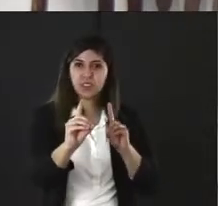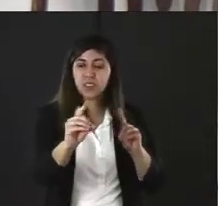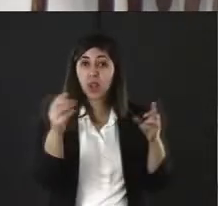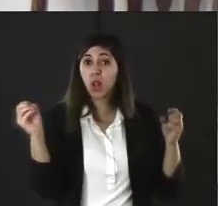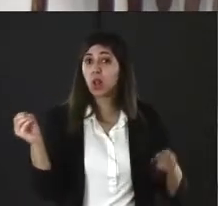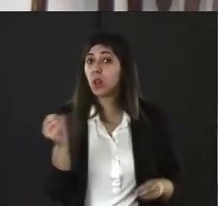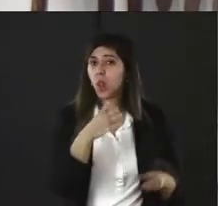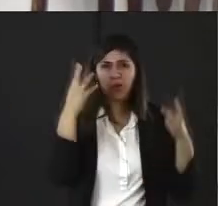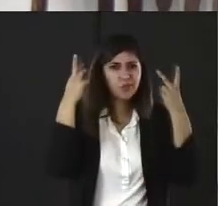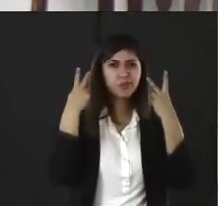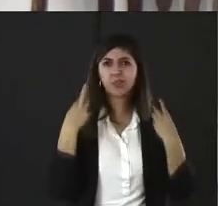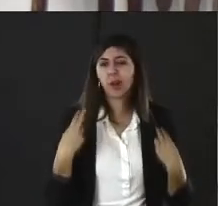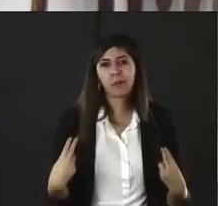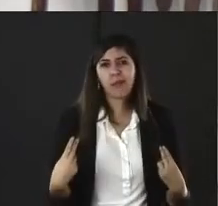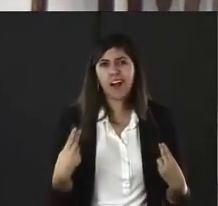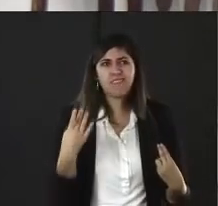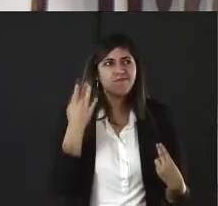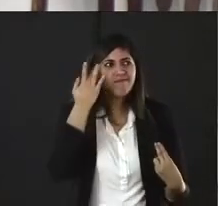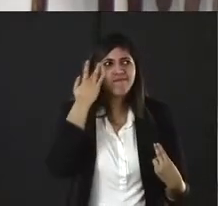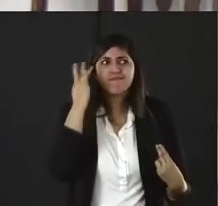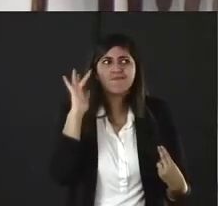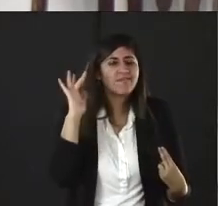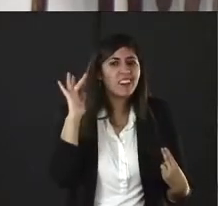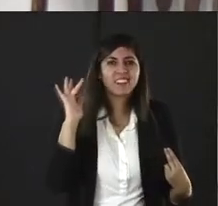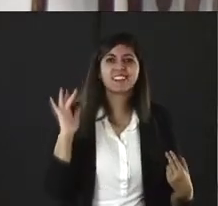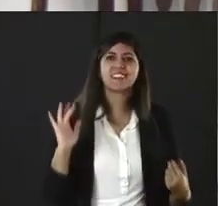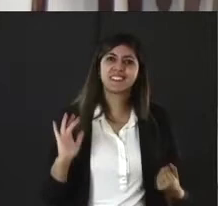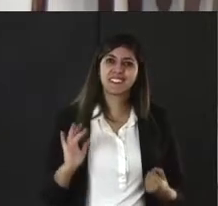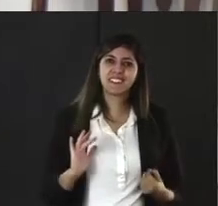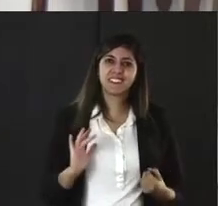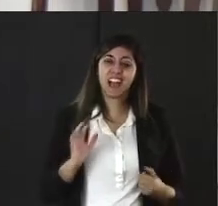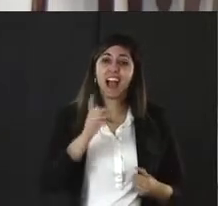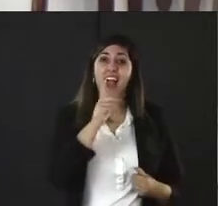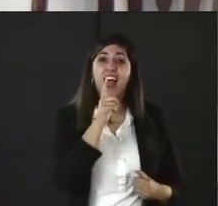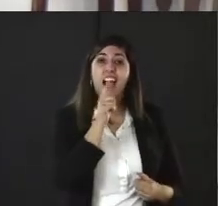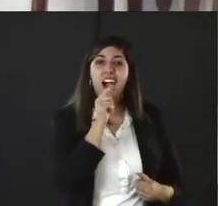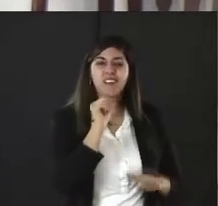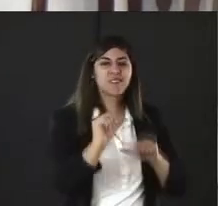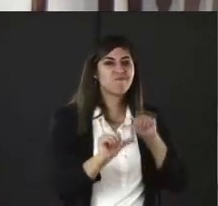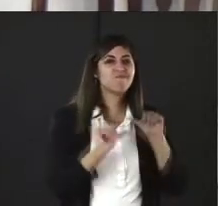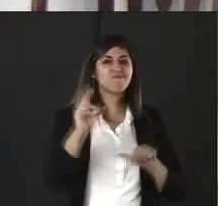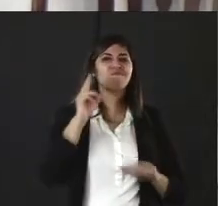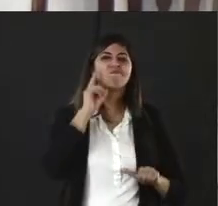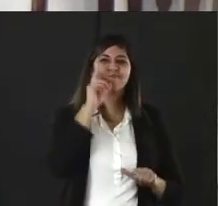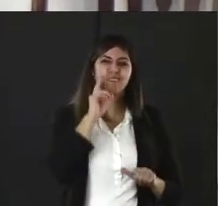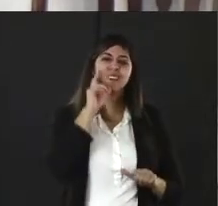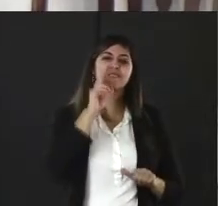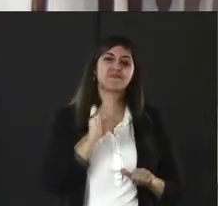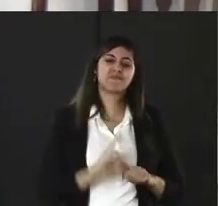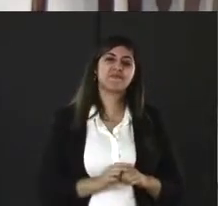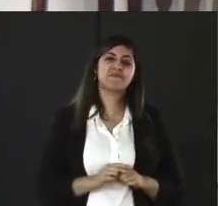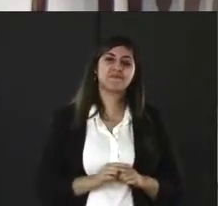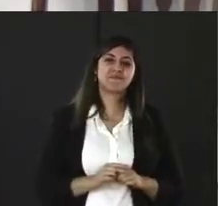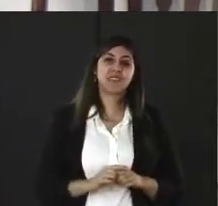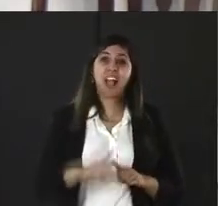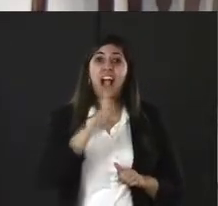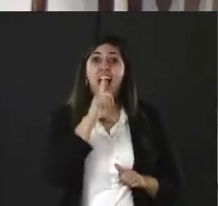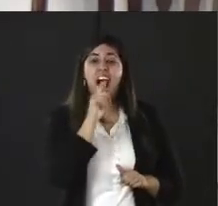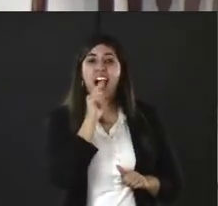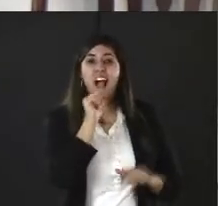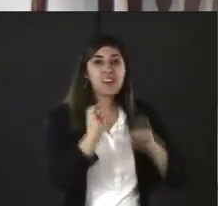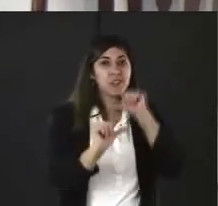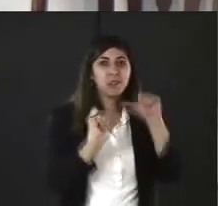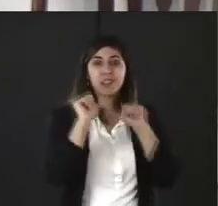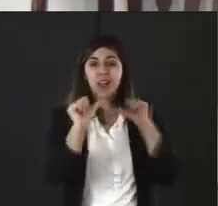novo normal se avizinhava da água para o vinho a água se